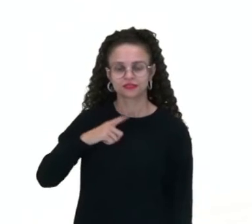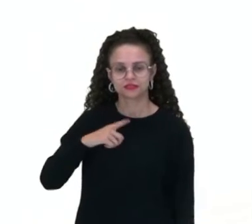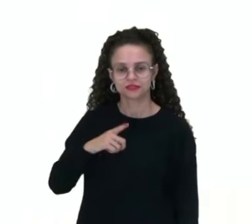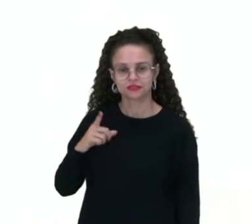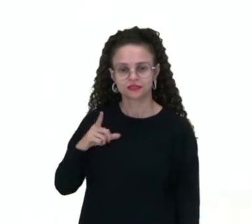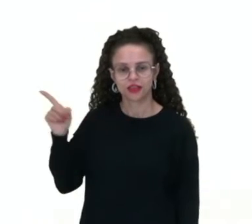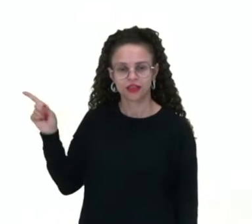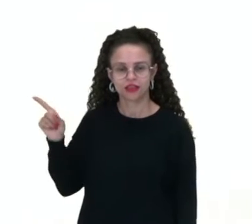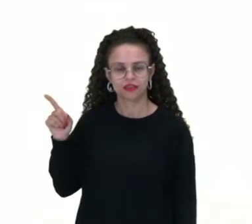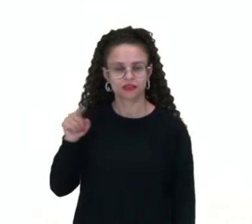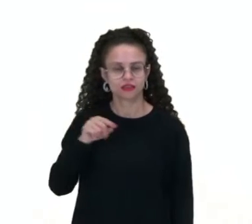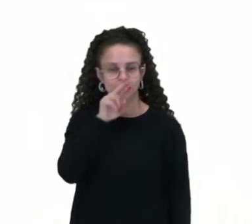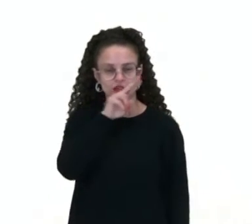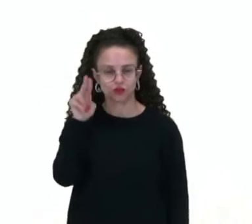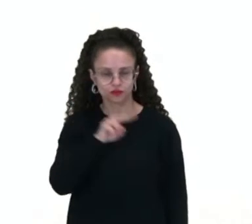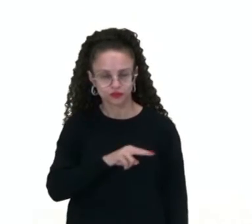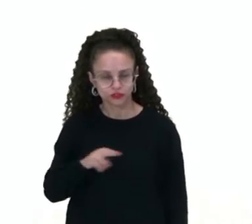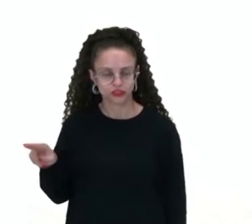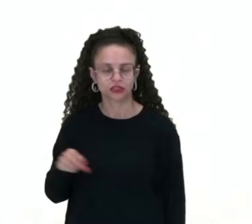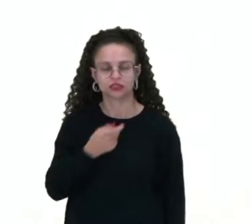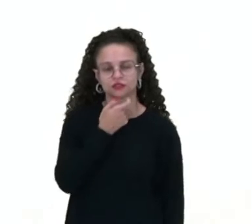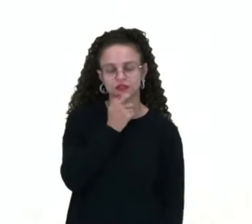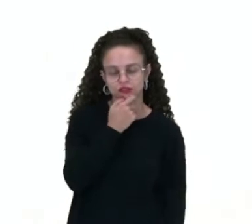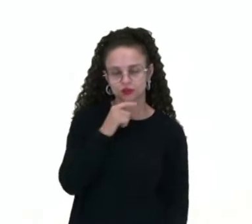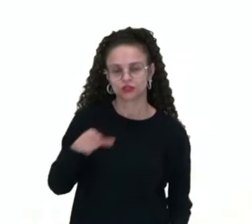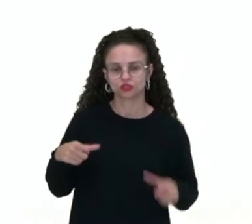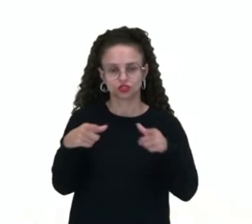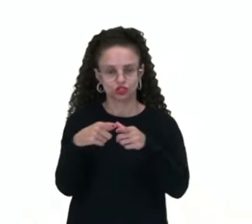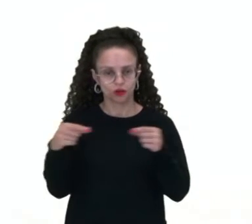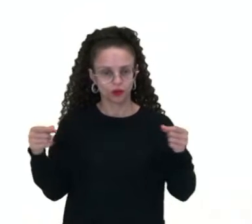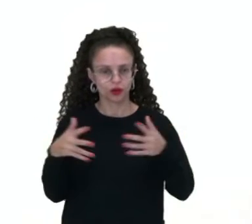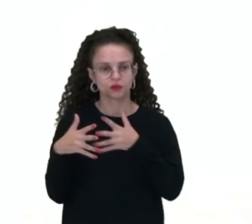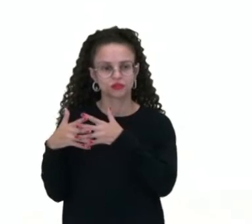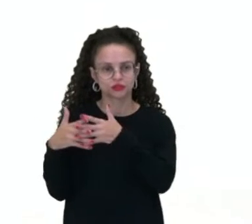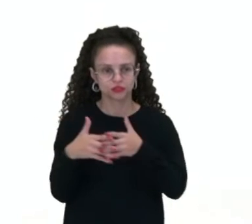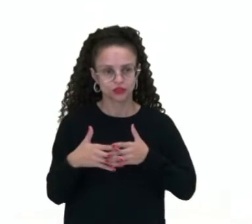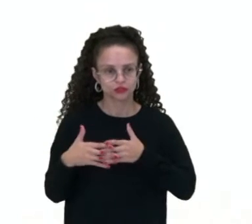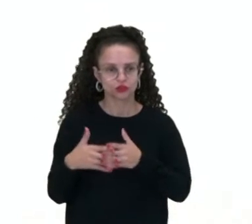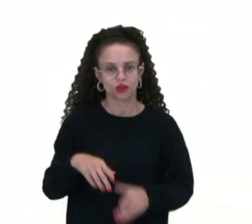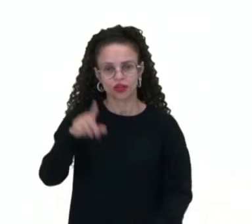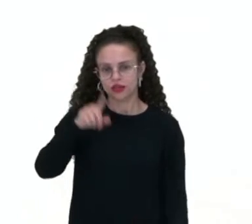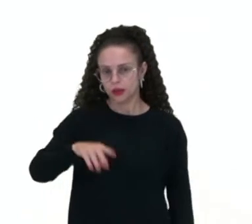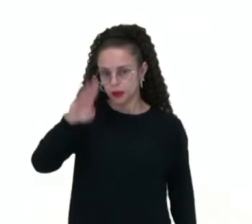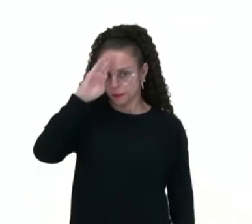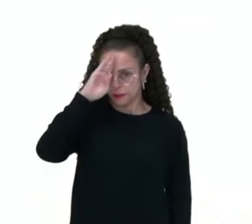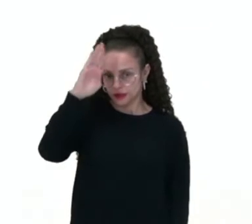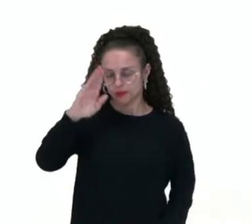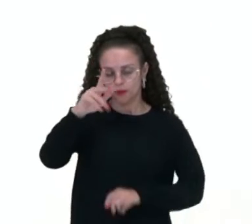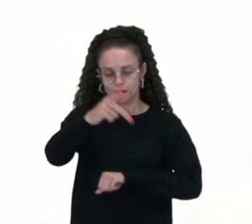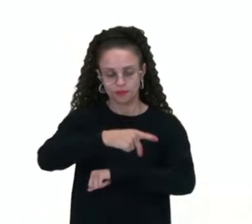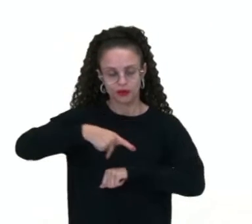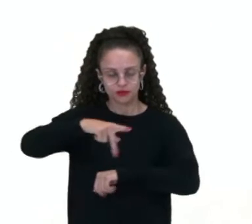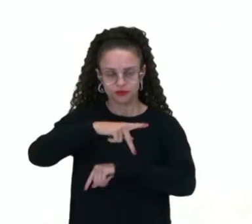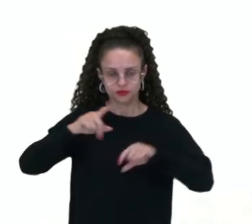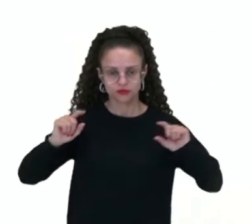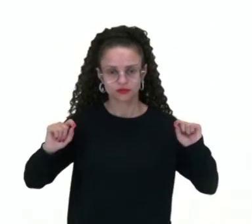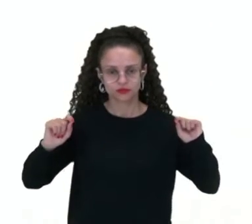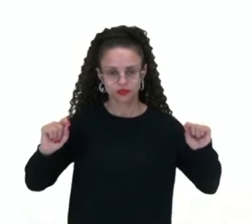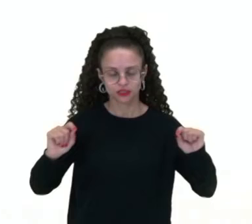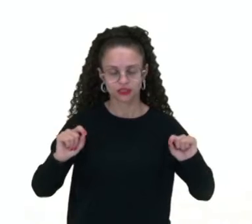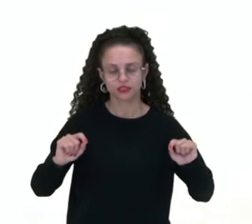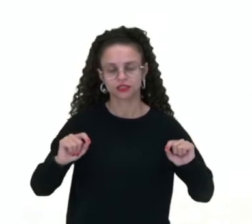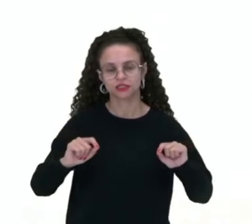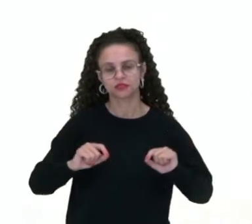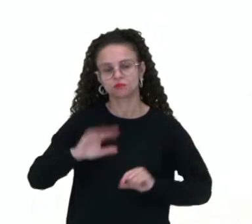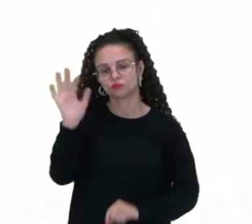a Nova Zelândia, o Reino Unido, o Japão e os Estados Unidos da América lideram aí o ranking dos países que o índice da